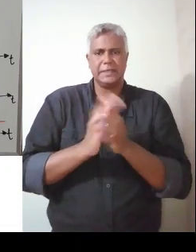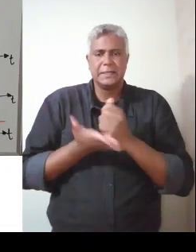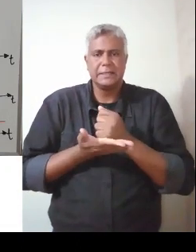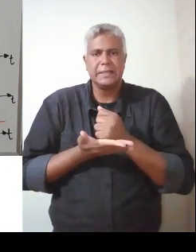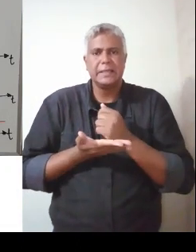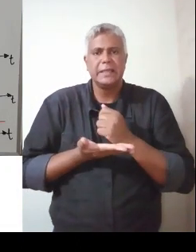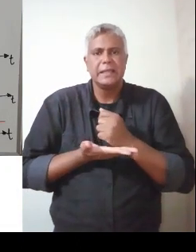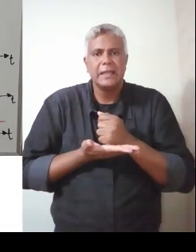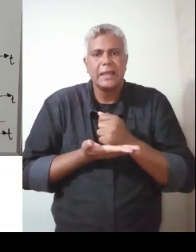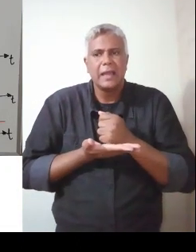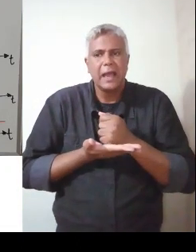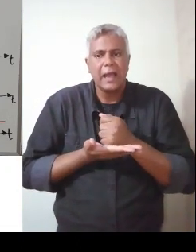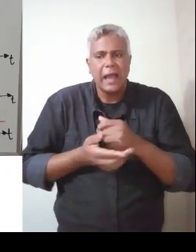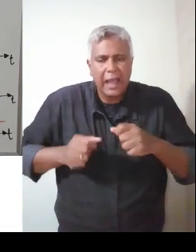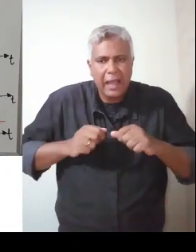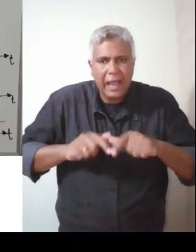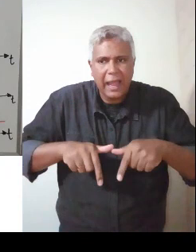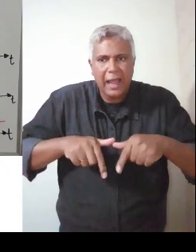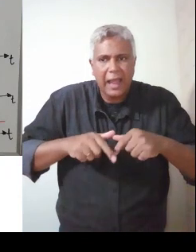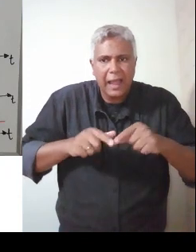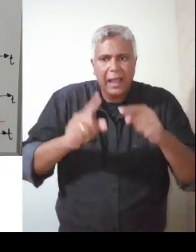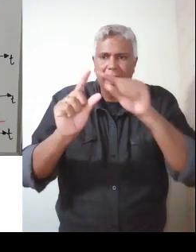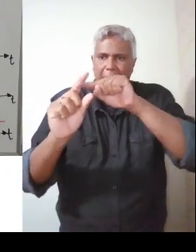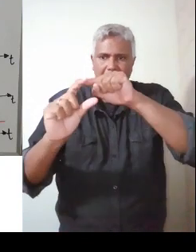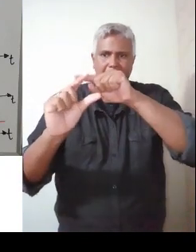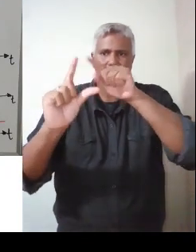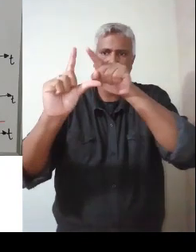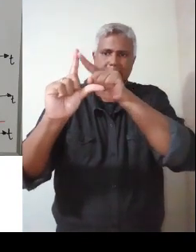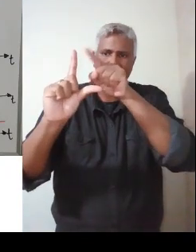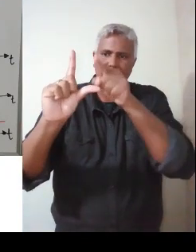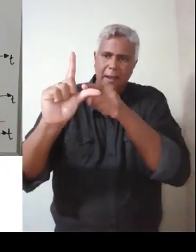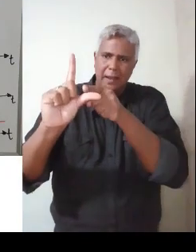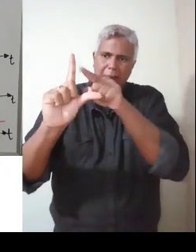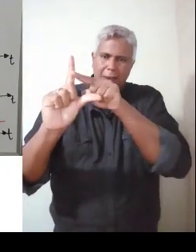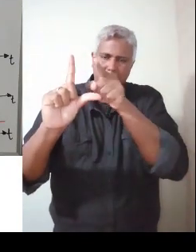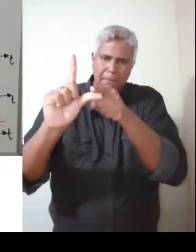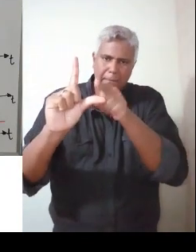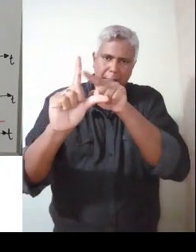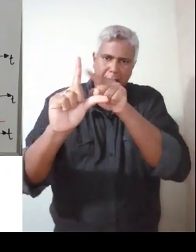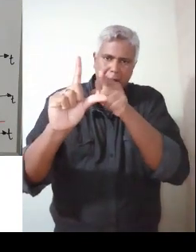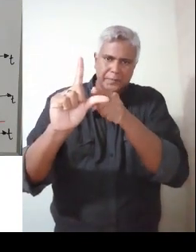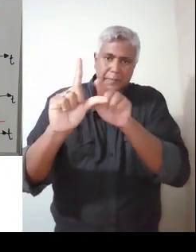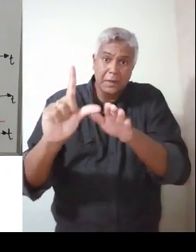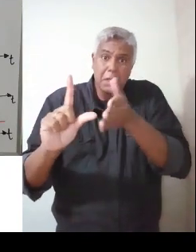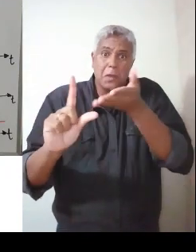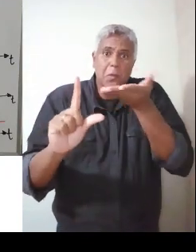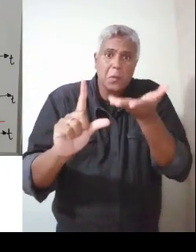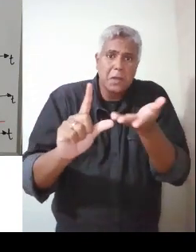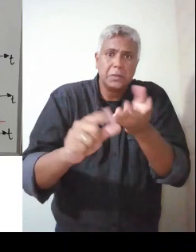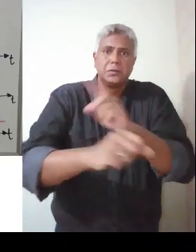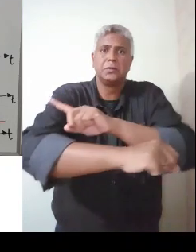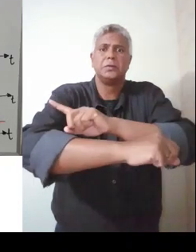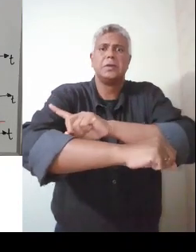acompanha a variável, a velocidade. Então, quando a inclinação é positiva, a